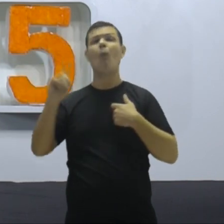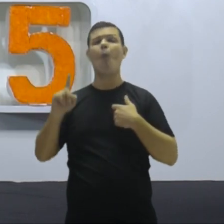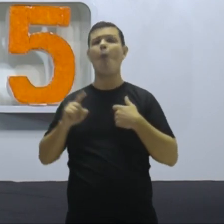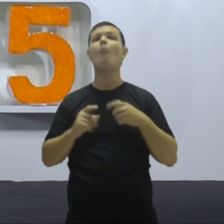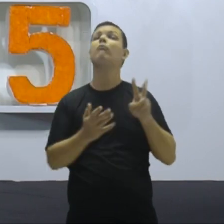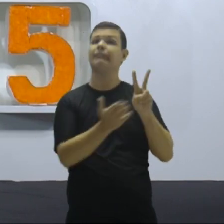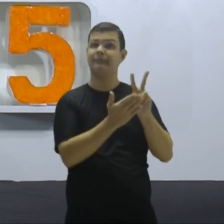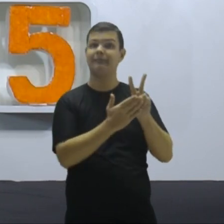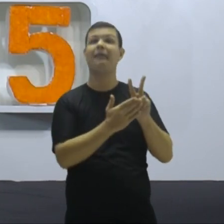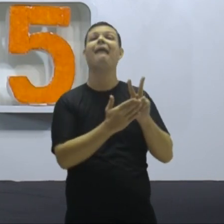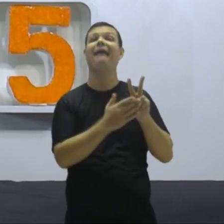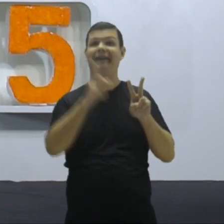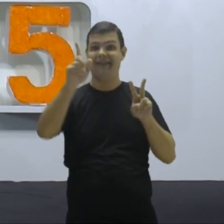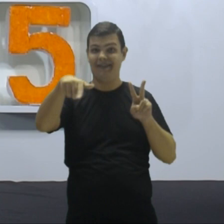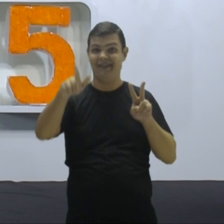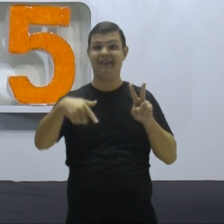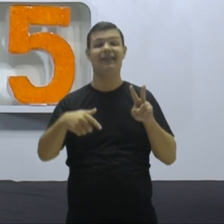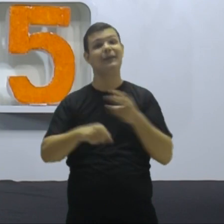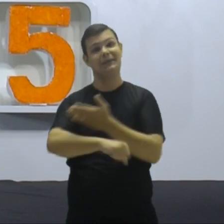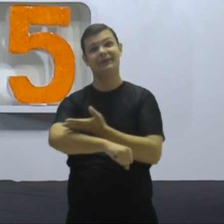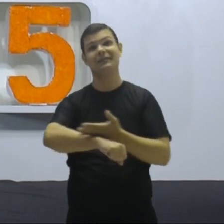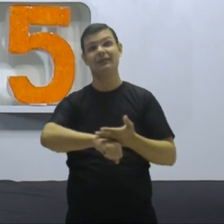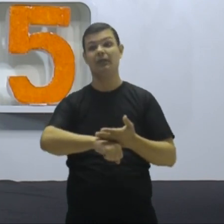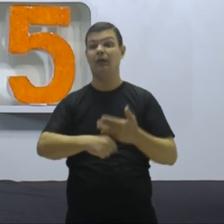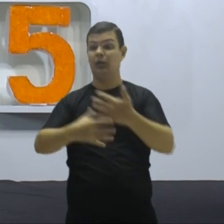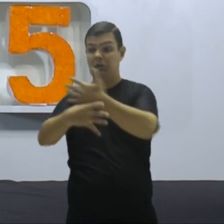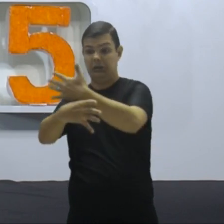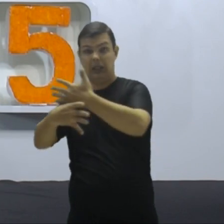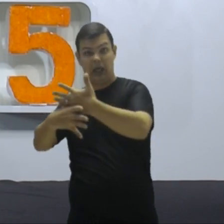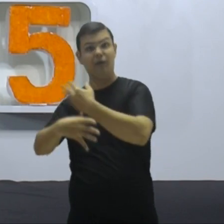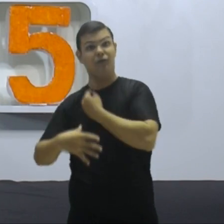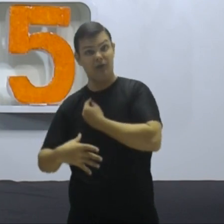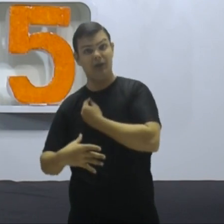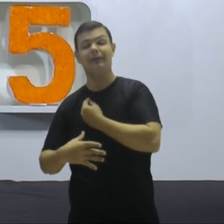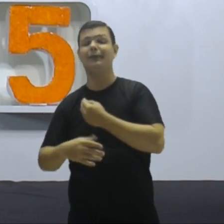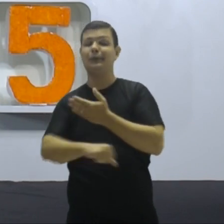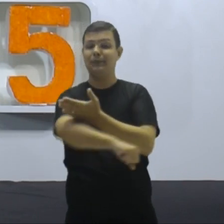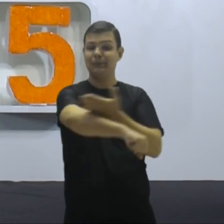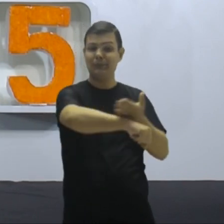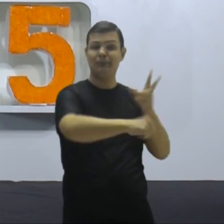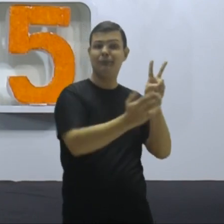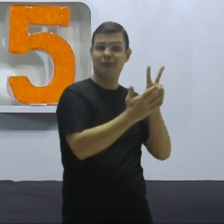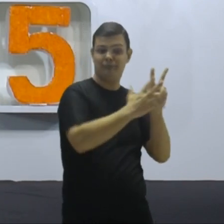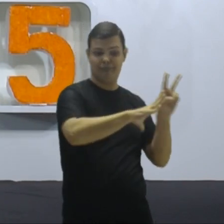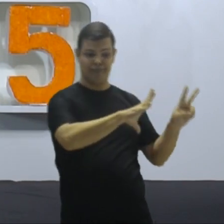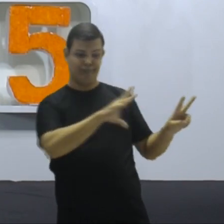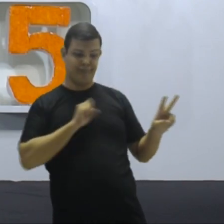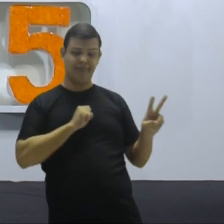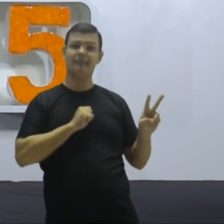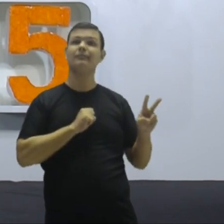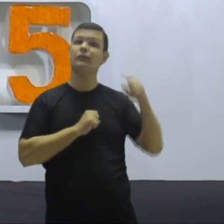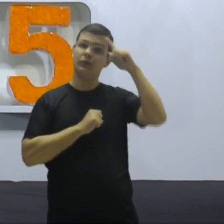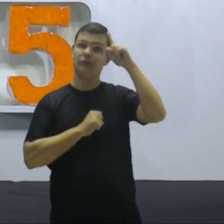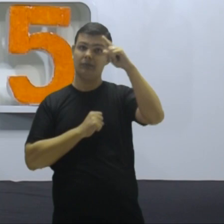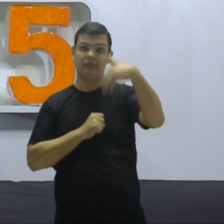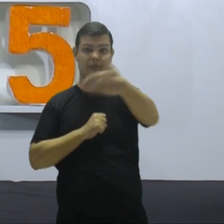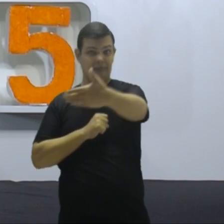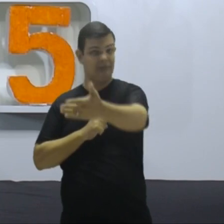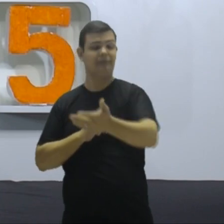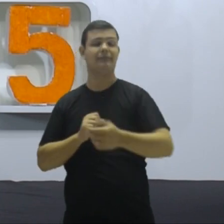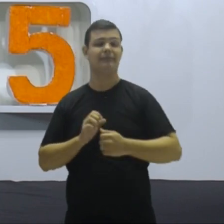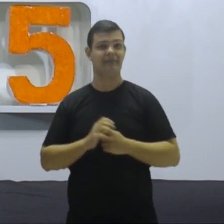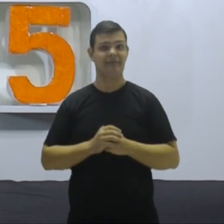indígenas. Então agora eu já sei que mesmo vivendo na cidade, eu tenho hábitos indígenas, né, no meu dia a dia, aqui na minha vida. Então vamos